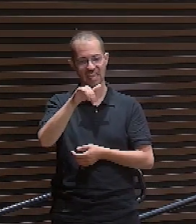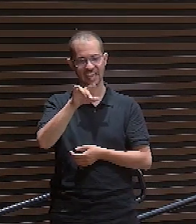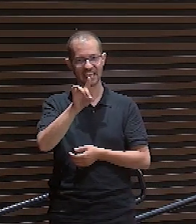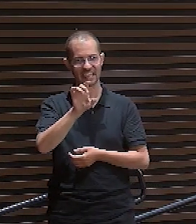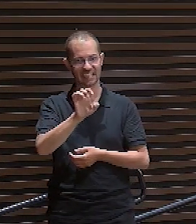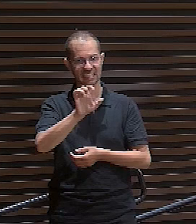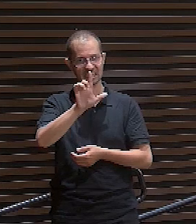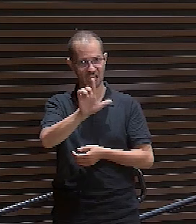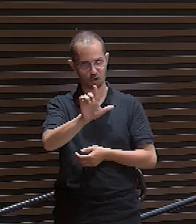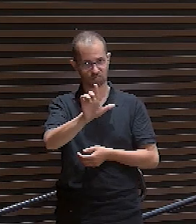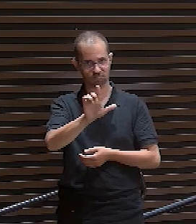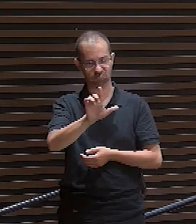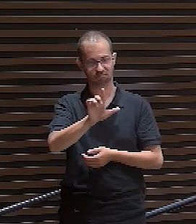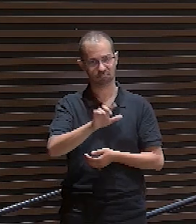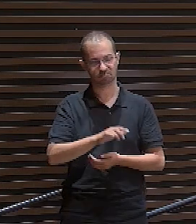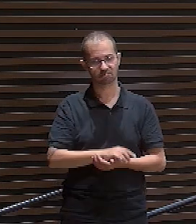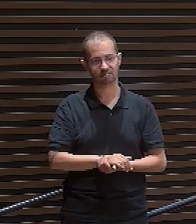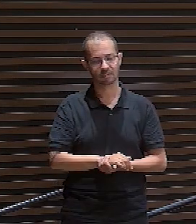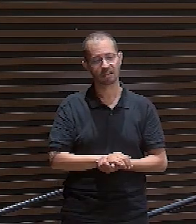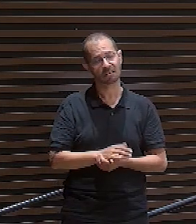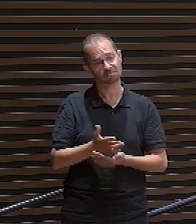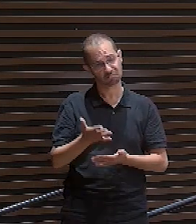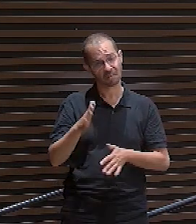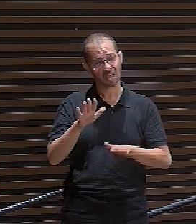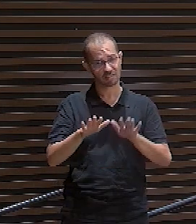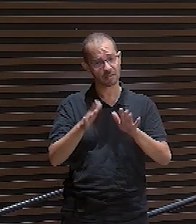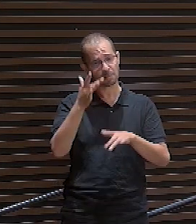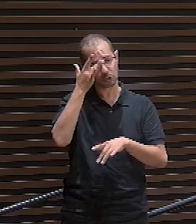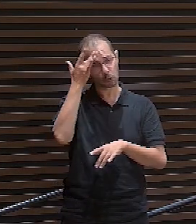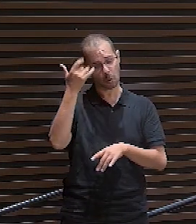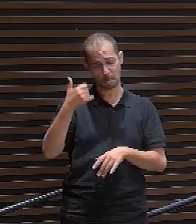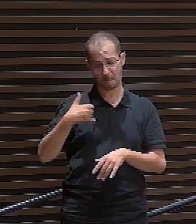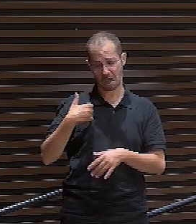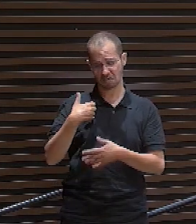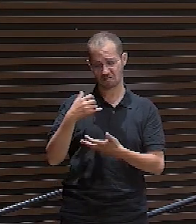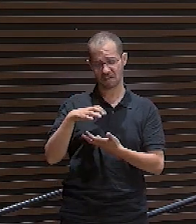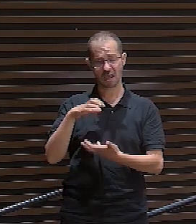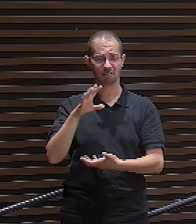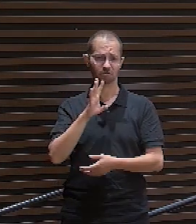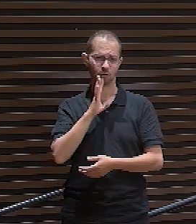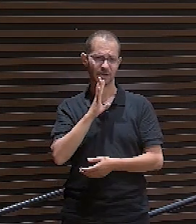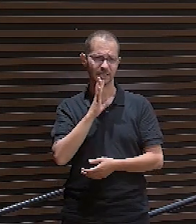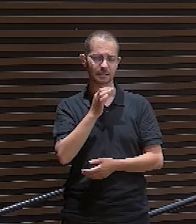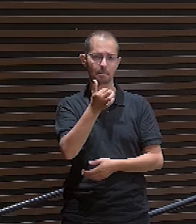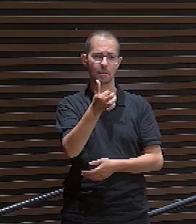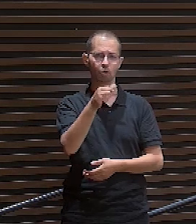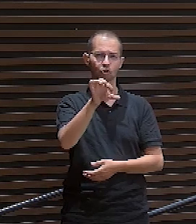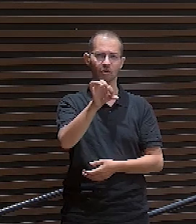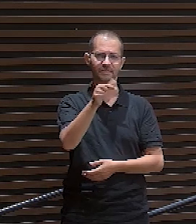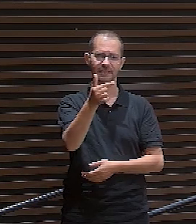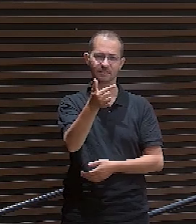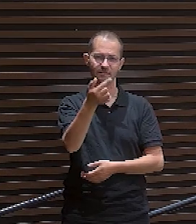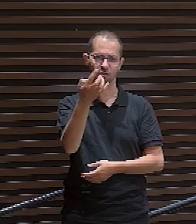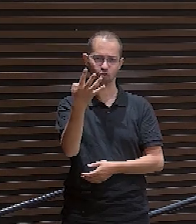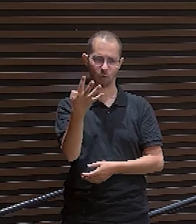Não. Talvez os mais velhos tenham ouvido falar, porque em 1924,